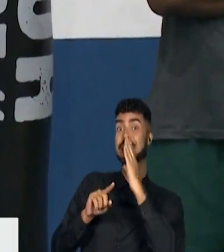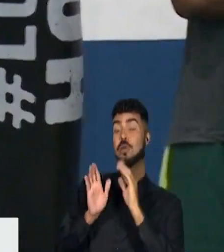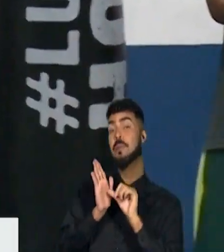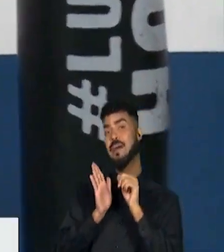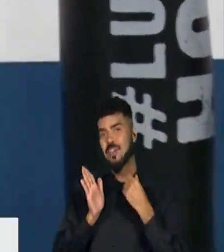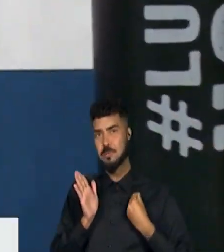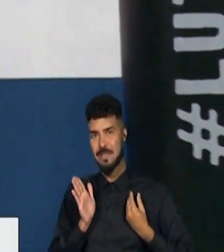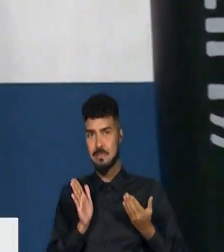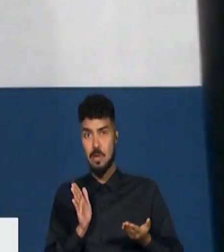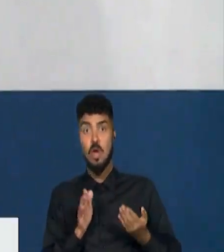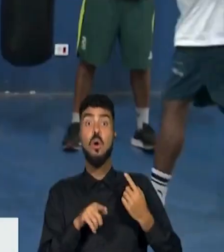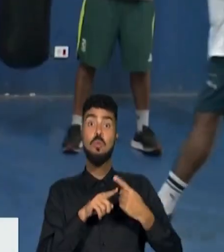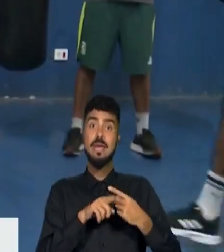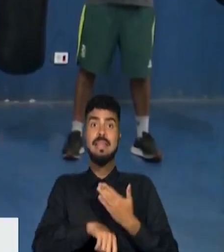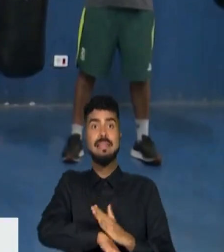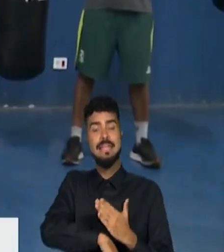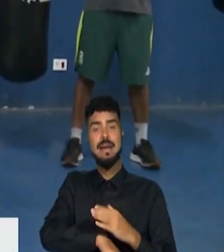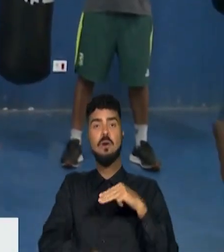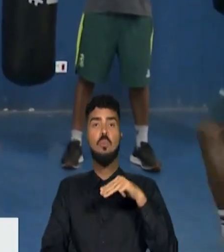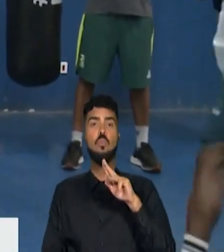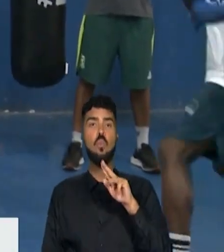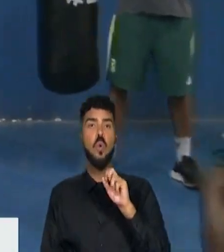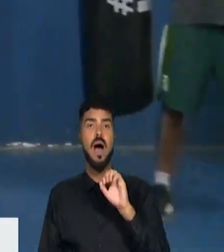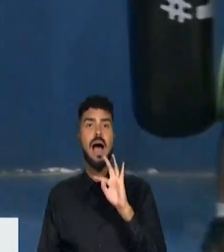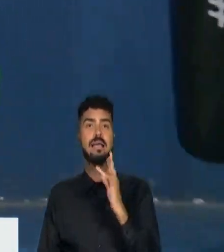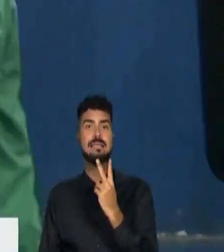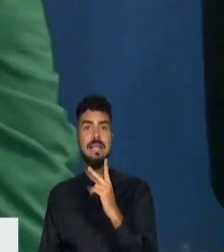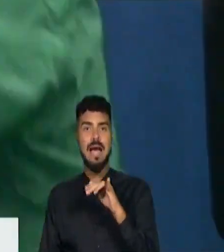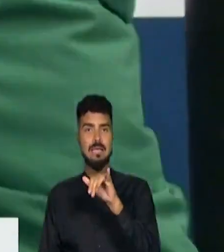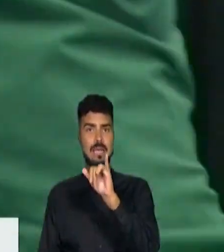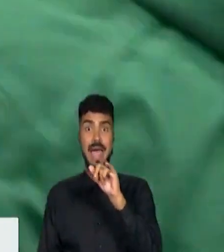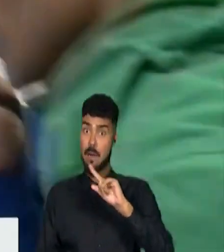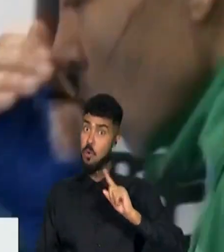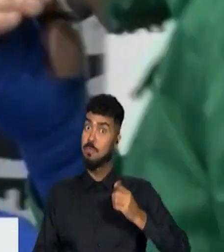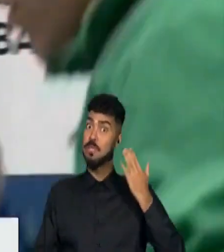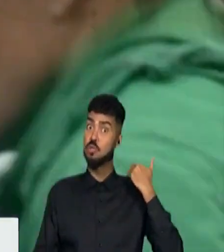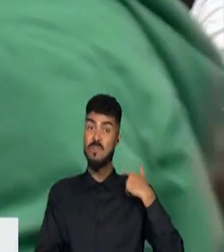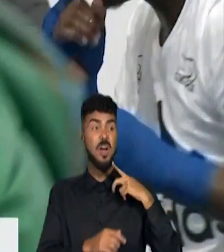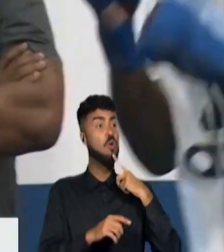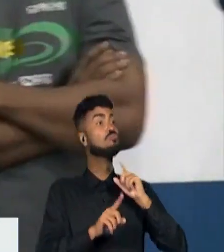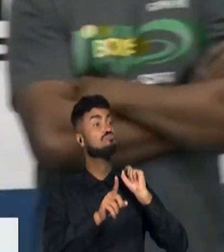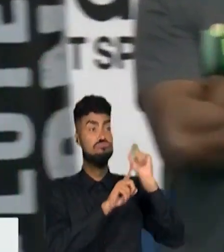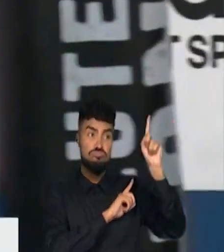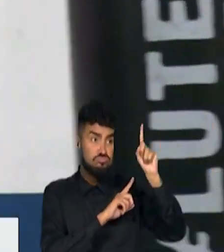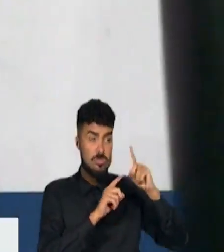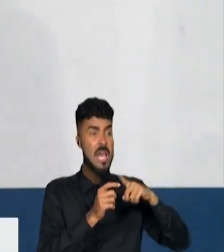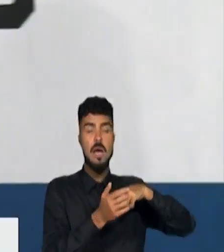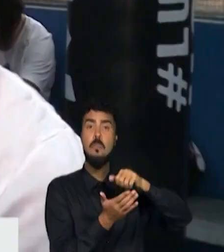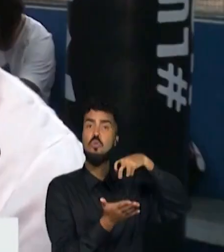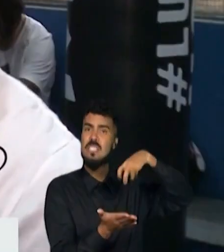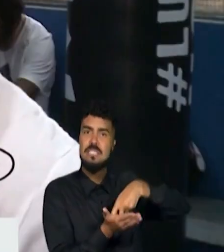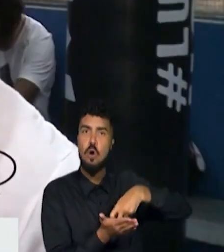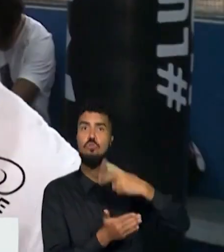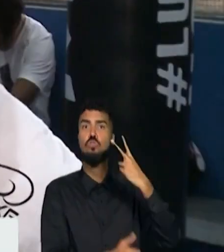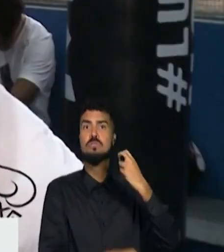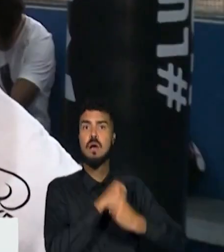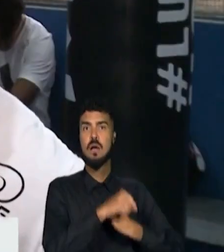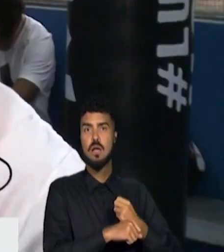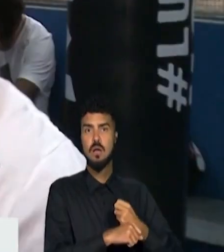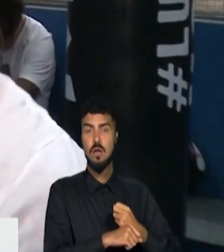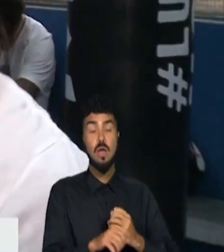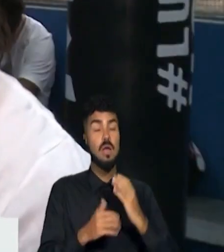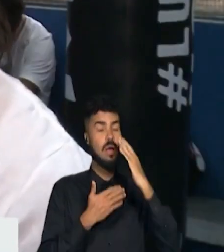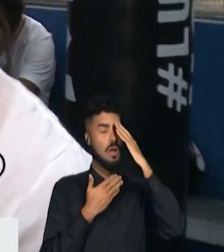porque também treinava Muay Thai, o que era proibido. Levou uma punição de 2 anos. Graças a Deus eu tive pessoas boas que acreditavam